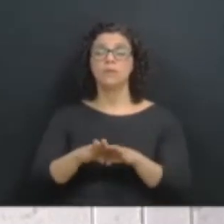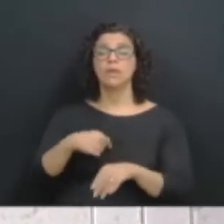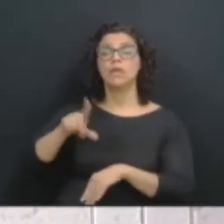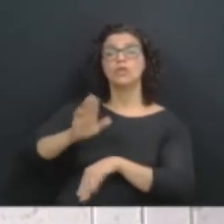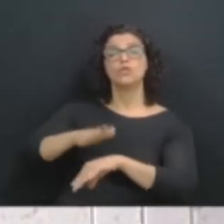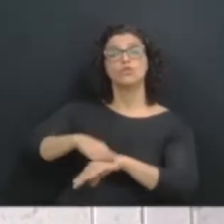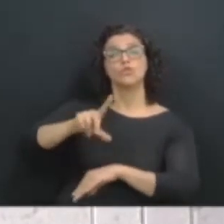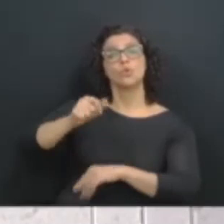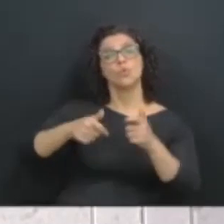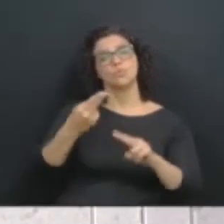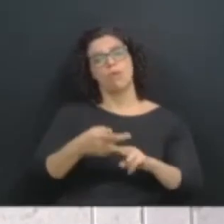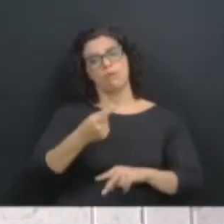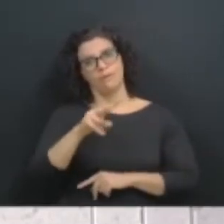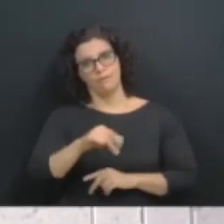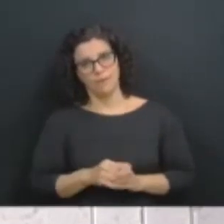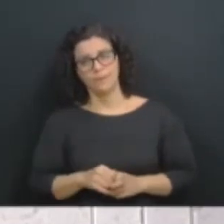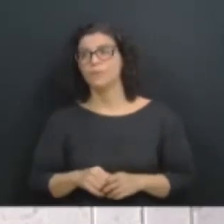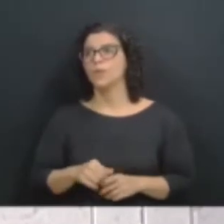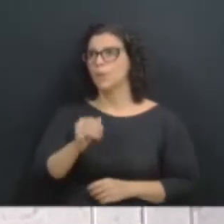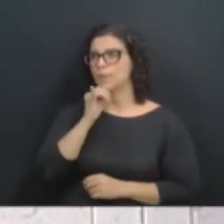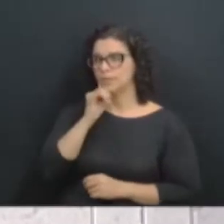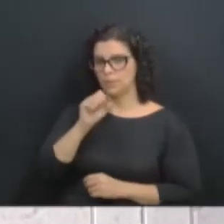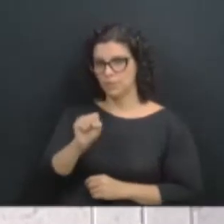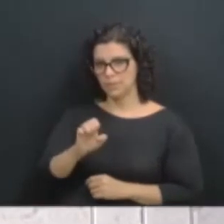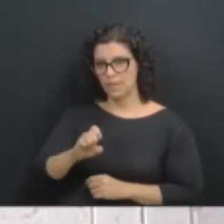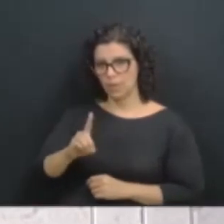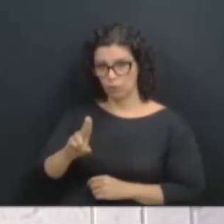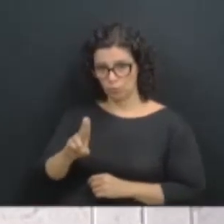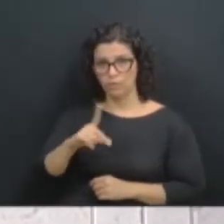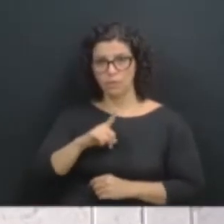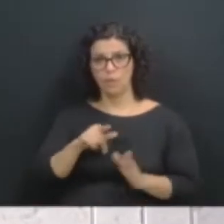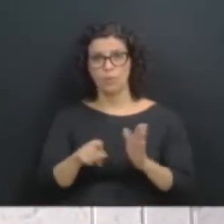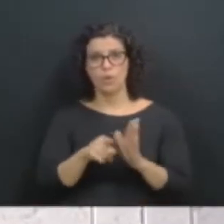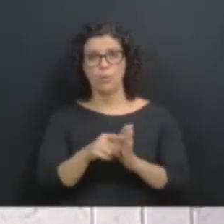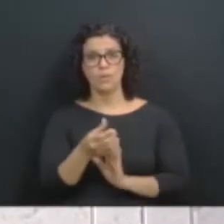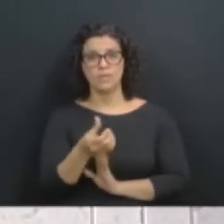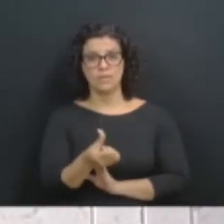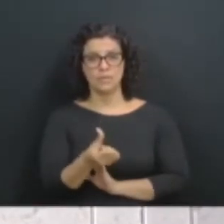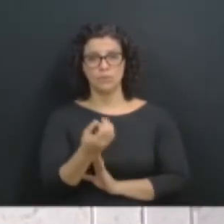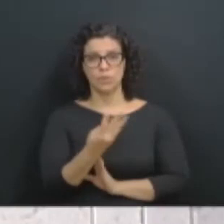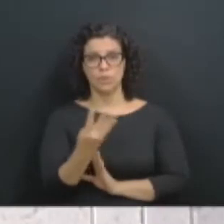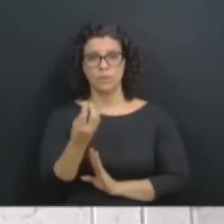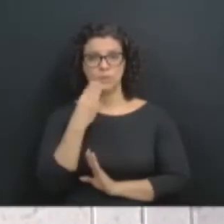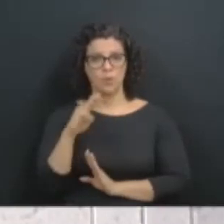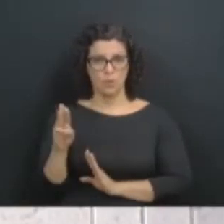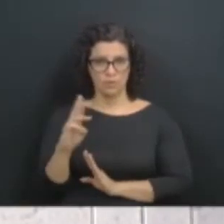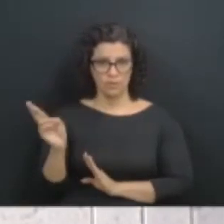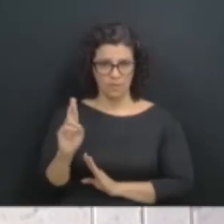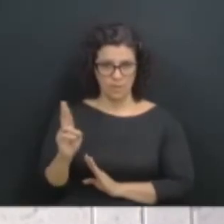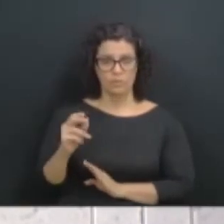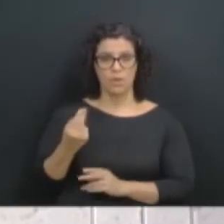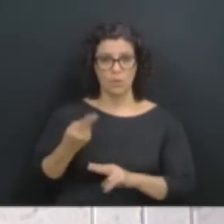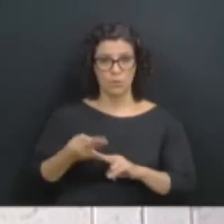E aqui eu vou dar um exemplo. A SEDU, que tinha um desenho de 644 milhões,